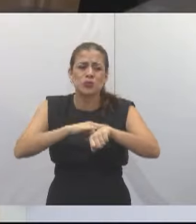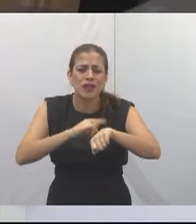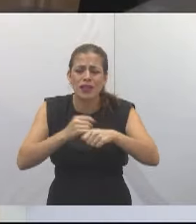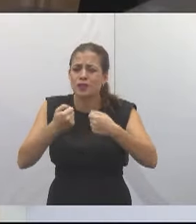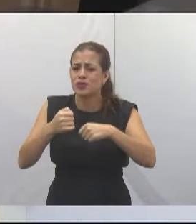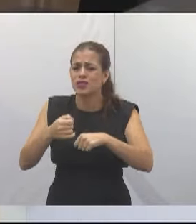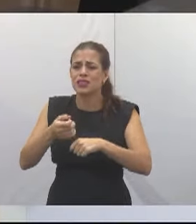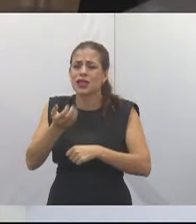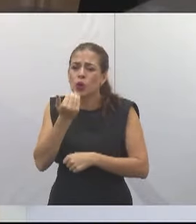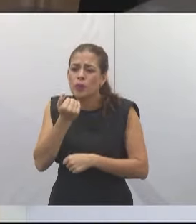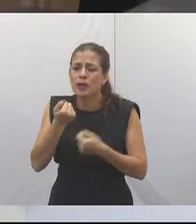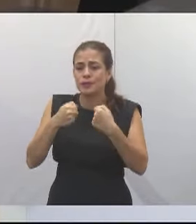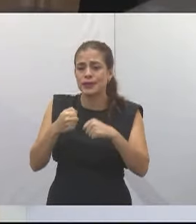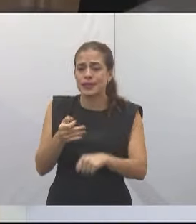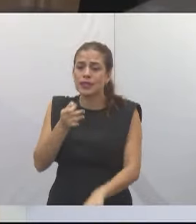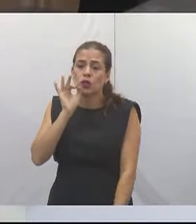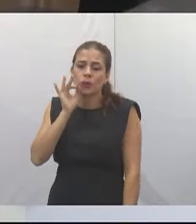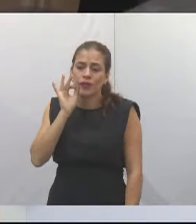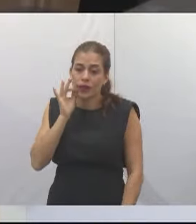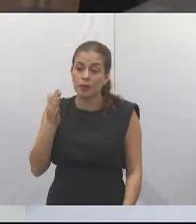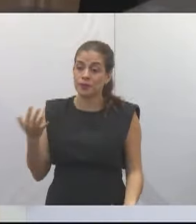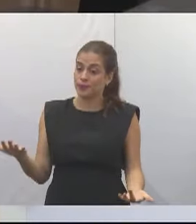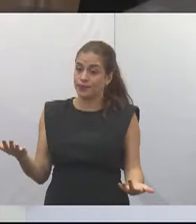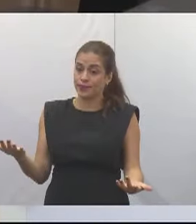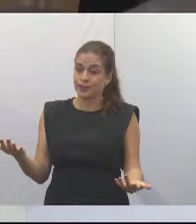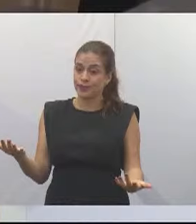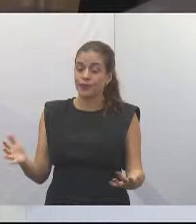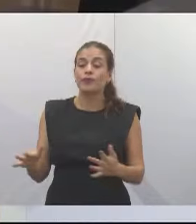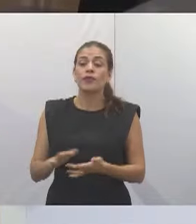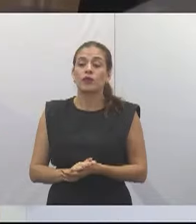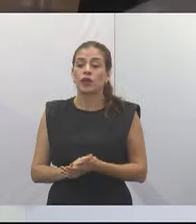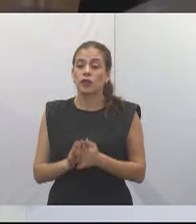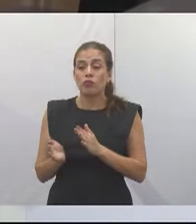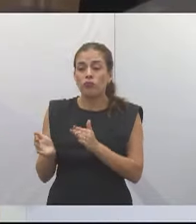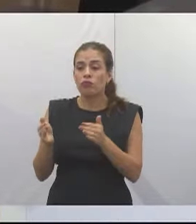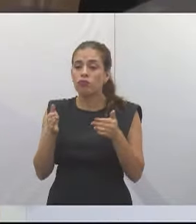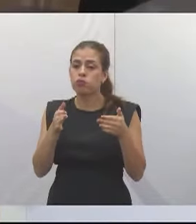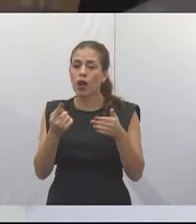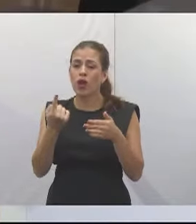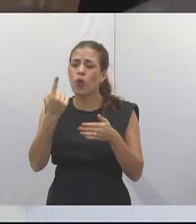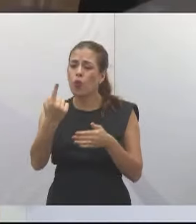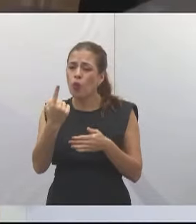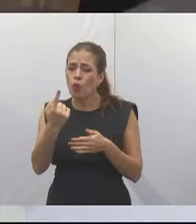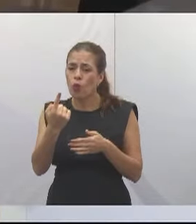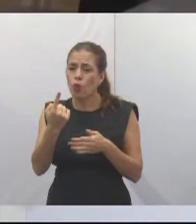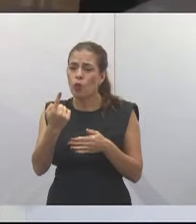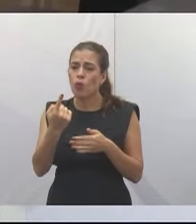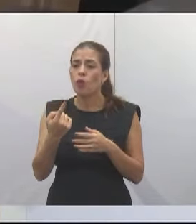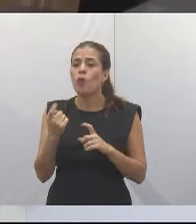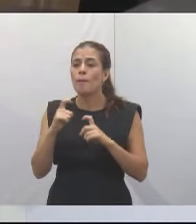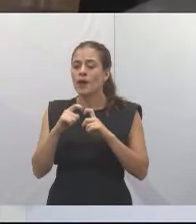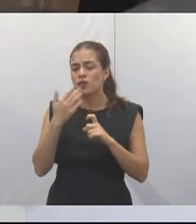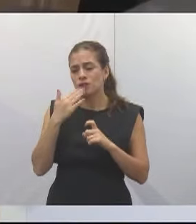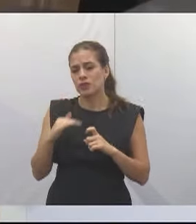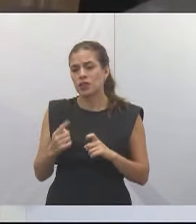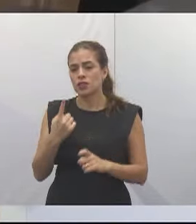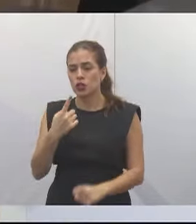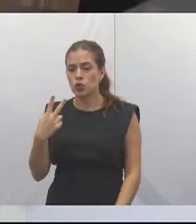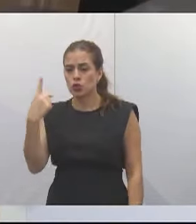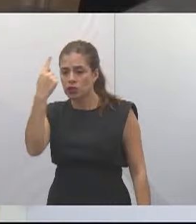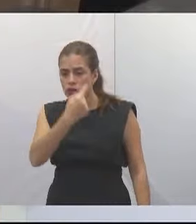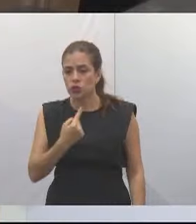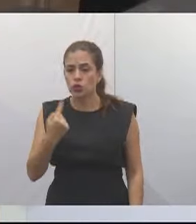café. Então, isso não há, assim, o dimensionamento dela é para um pediatra 12 horas. Mas eu me comprometo